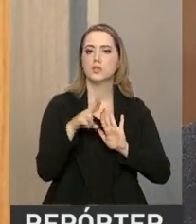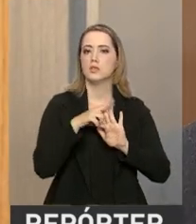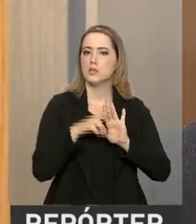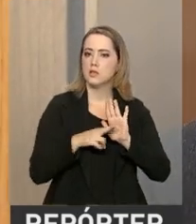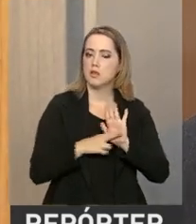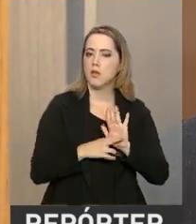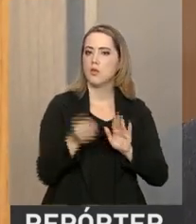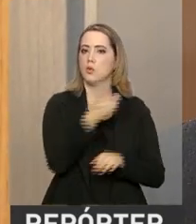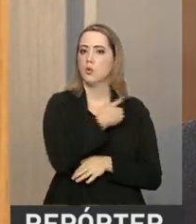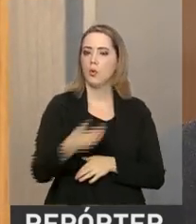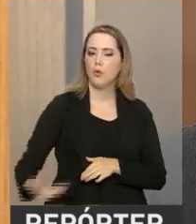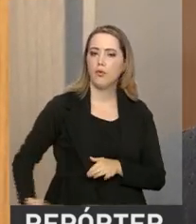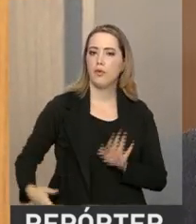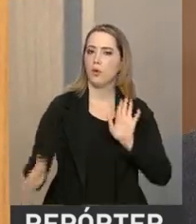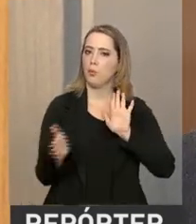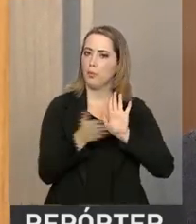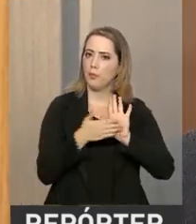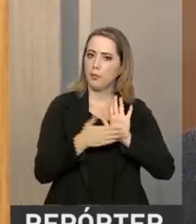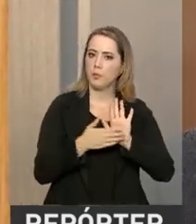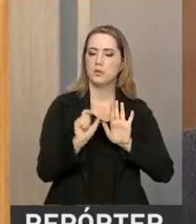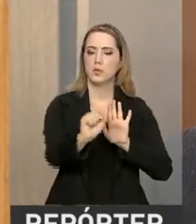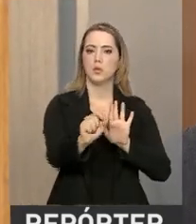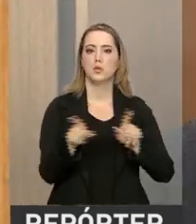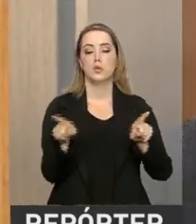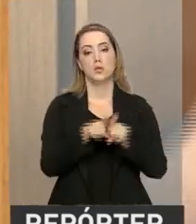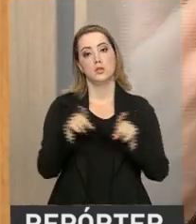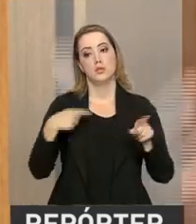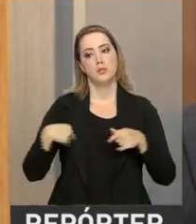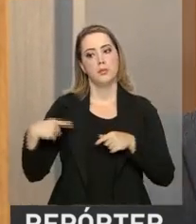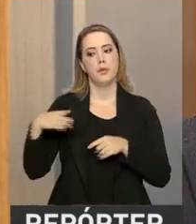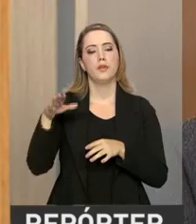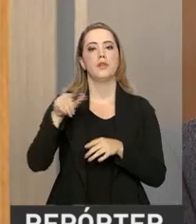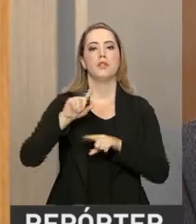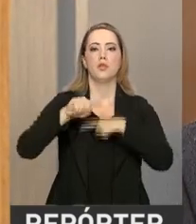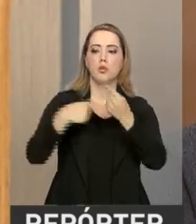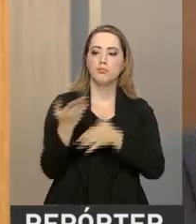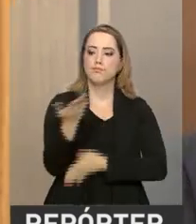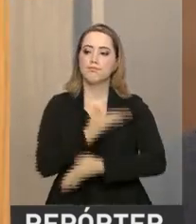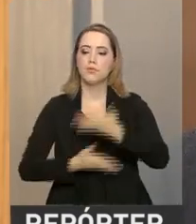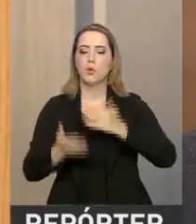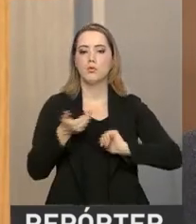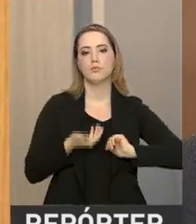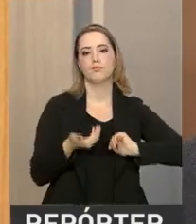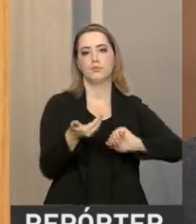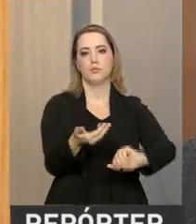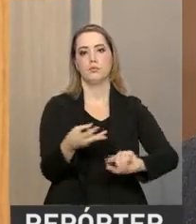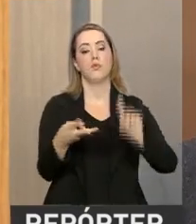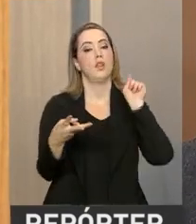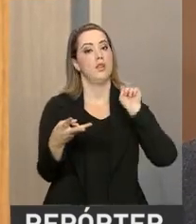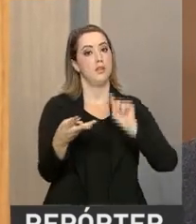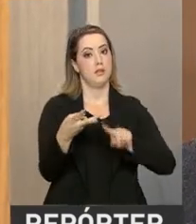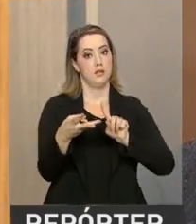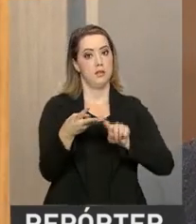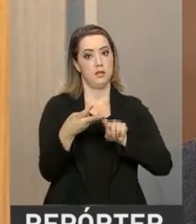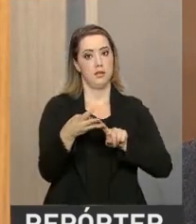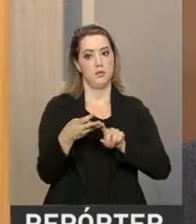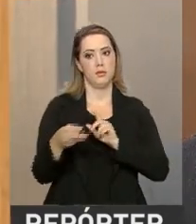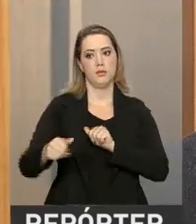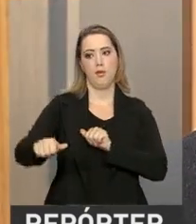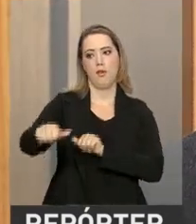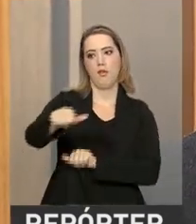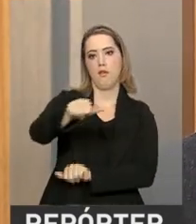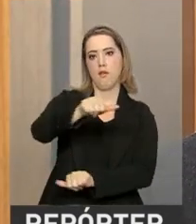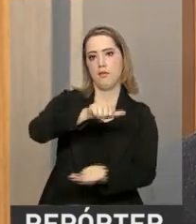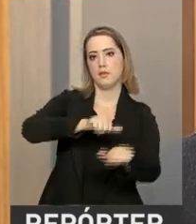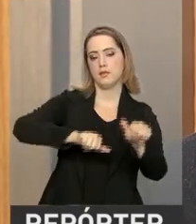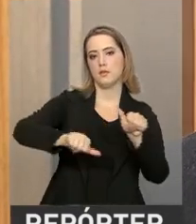governo vai propor, mas como a gente vive em um ambiente democrático, isso vai passar por negociação no Congresso. E no meio do caminho tem as regras de transição, ou